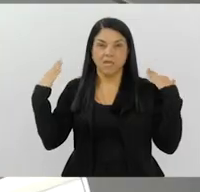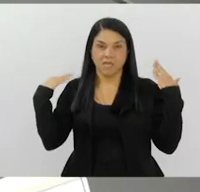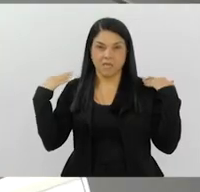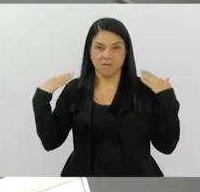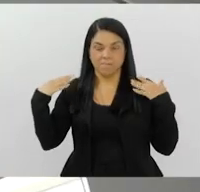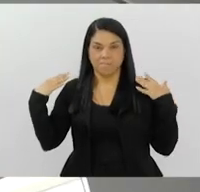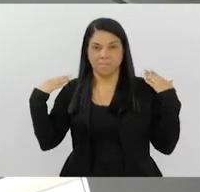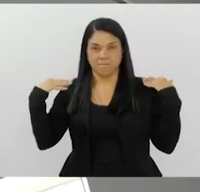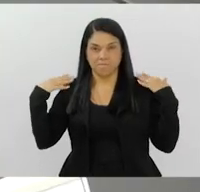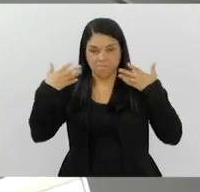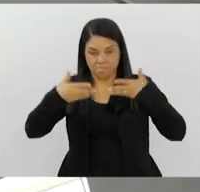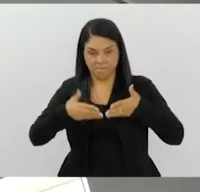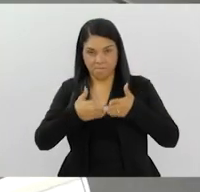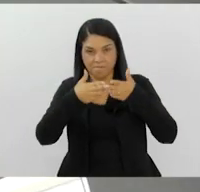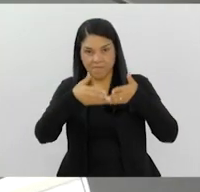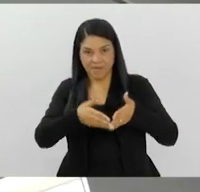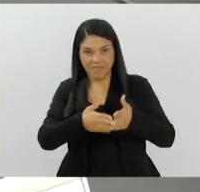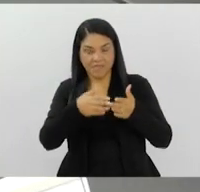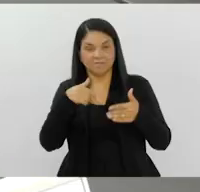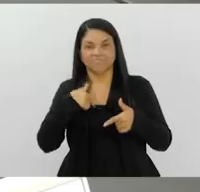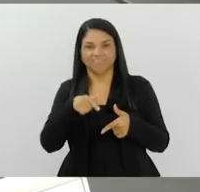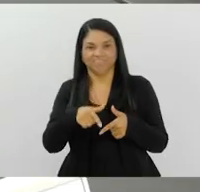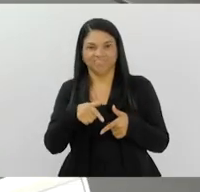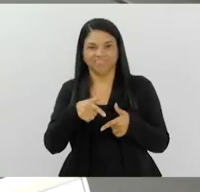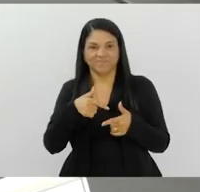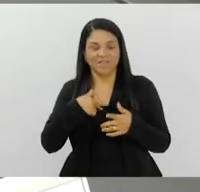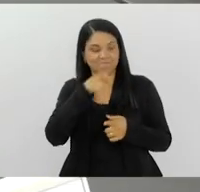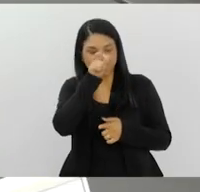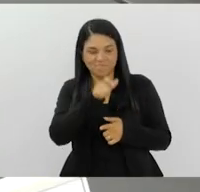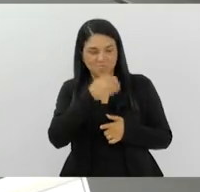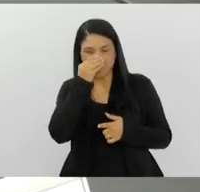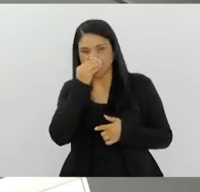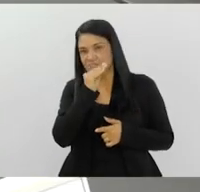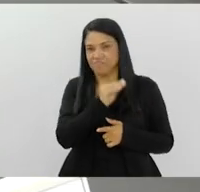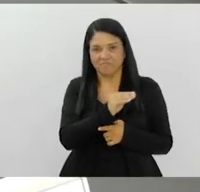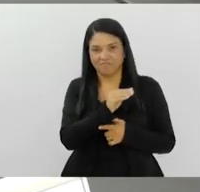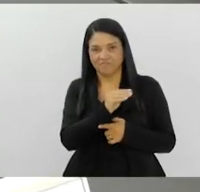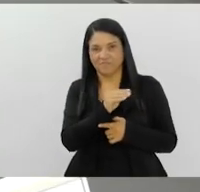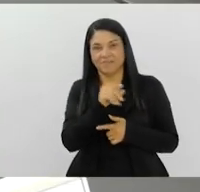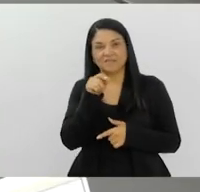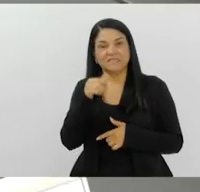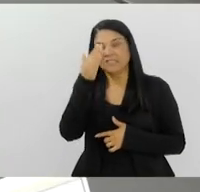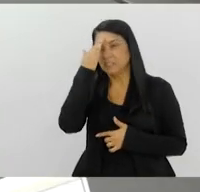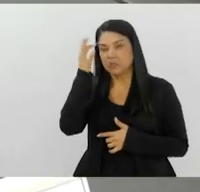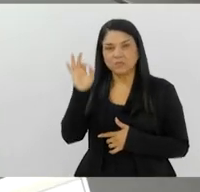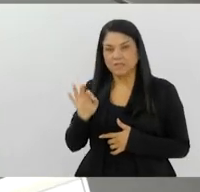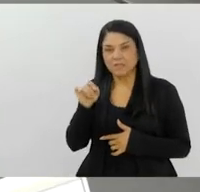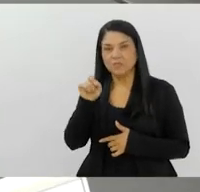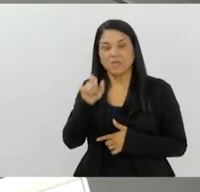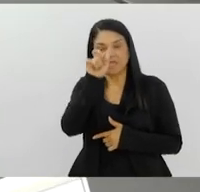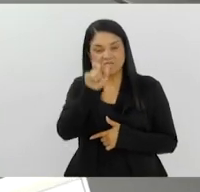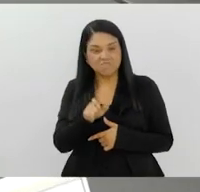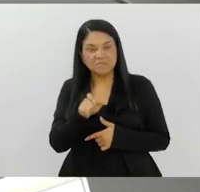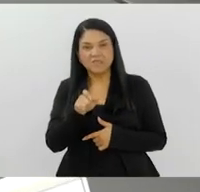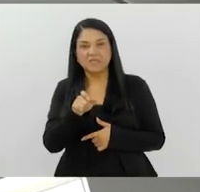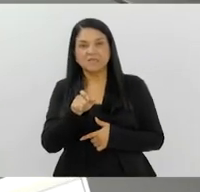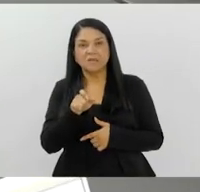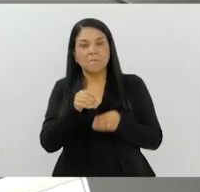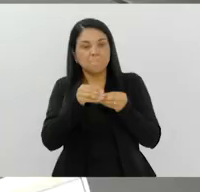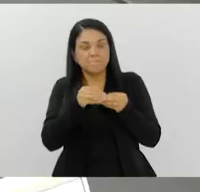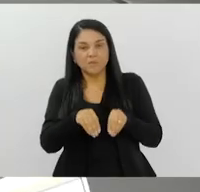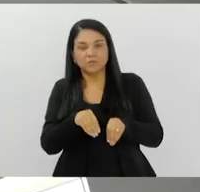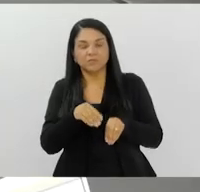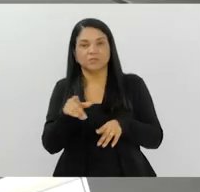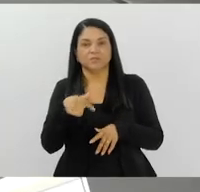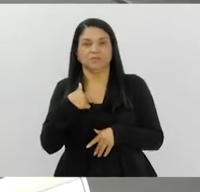e o pessoal não tem ideia do quanto que isso é nocivo pra família pro último filho que tem